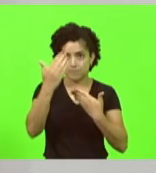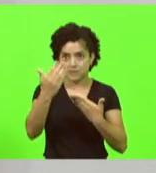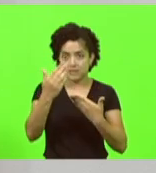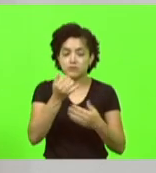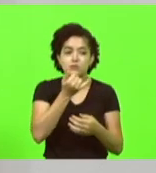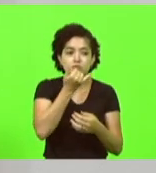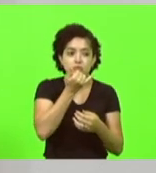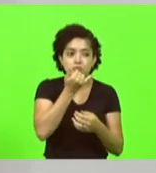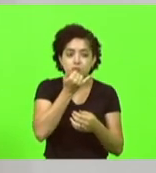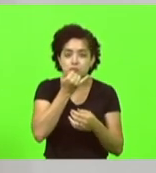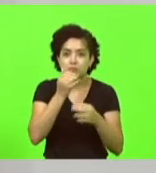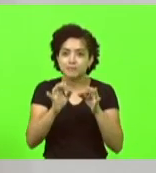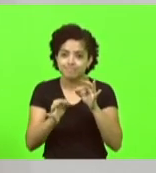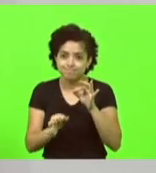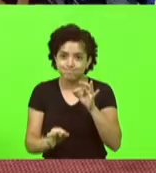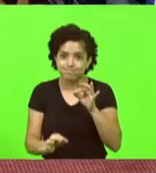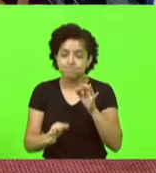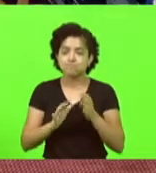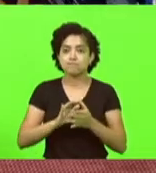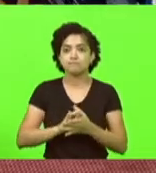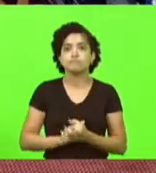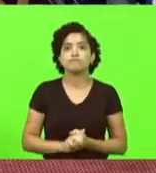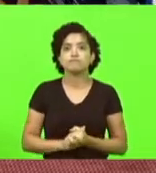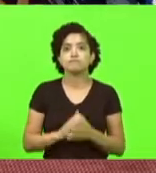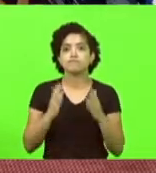ter me alongado.